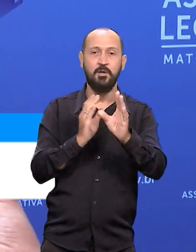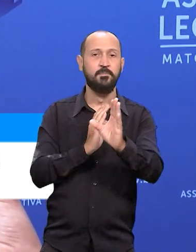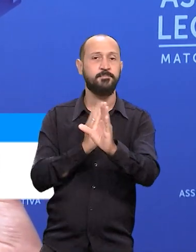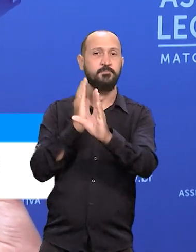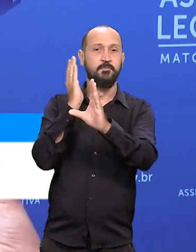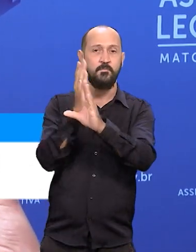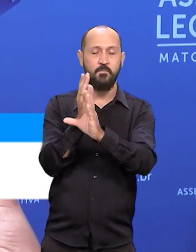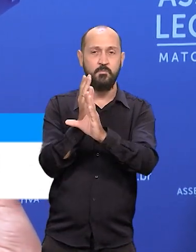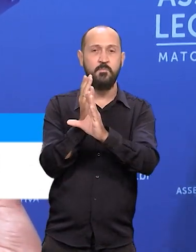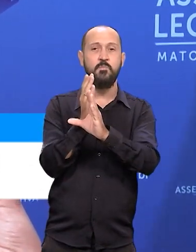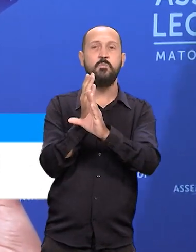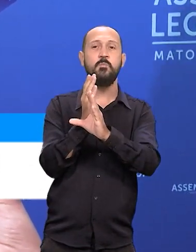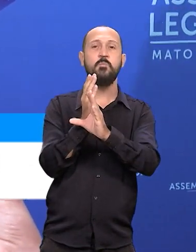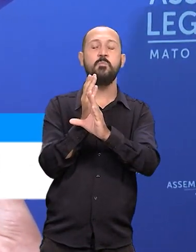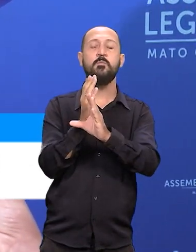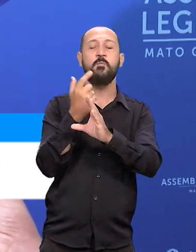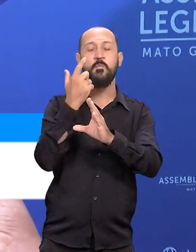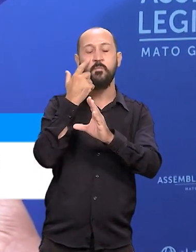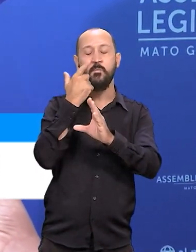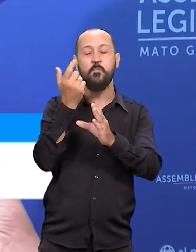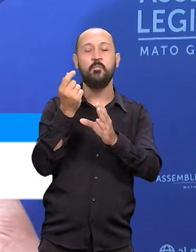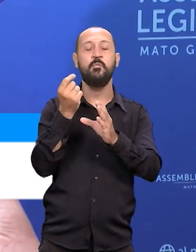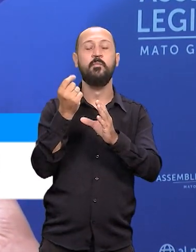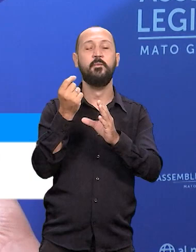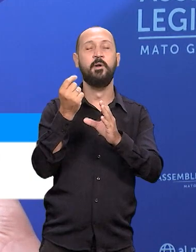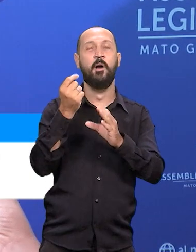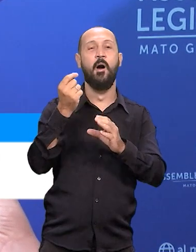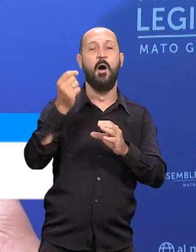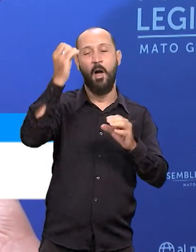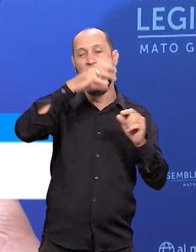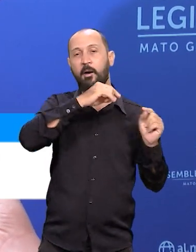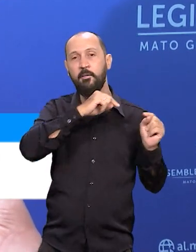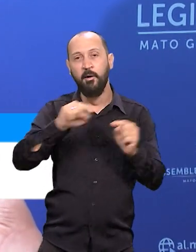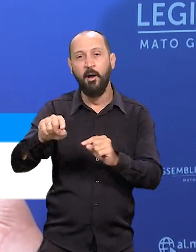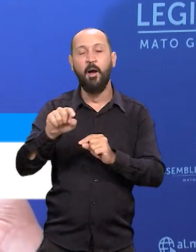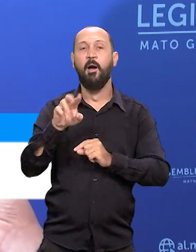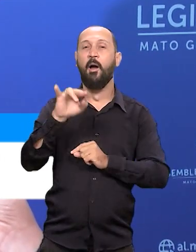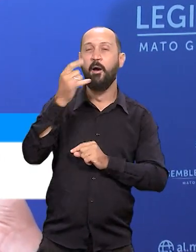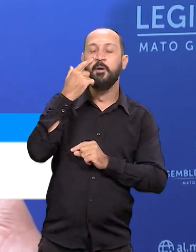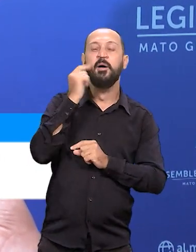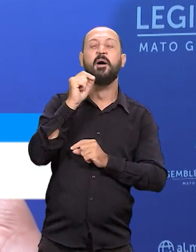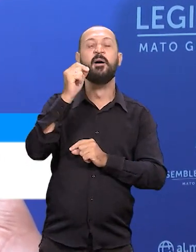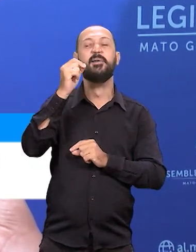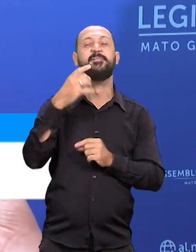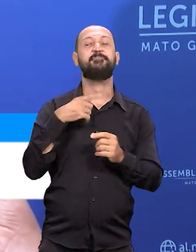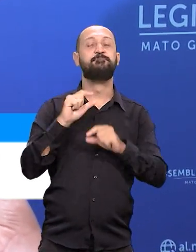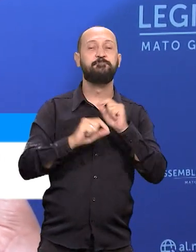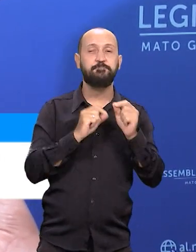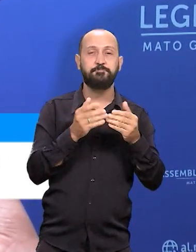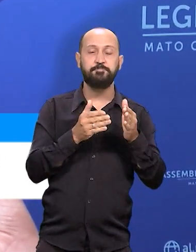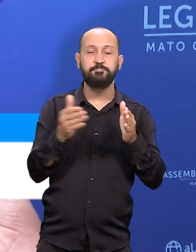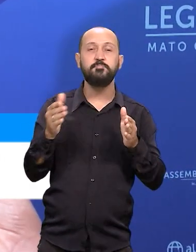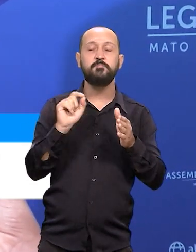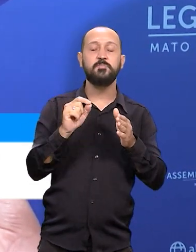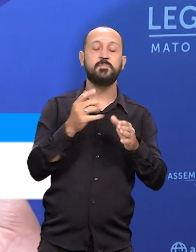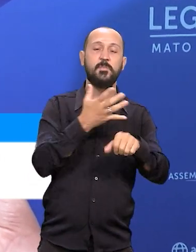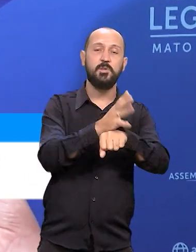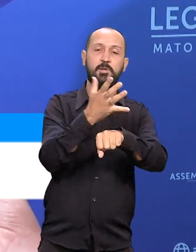mecanismos para se identificar esse tipo de violência que a criança pode estar sendo vítima,